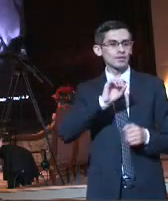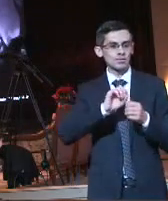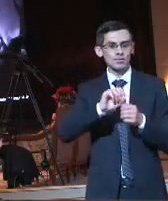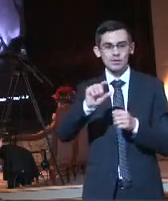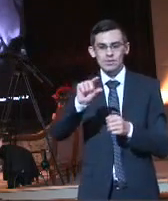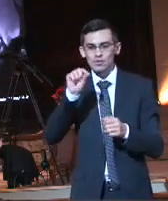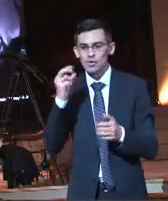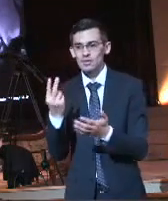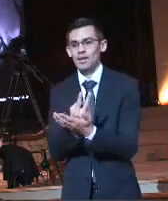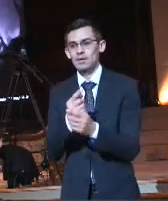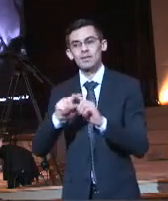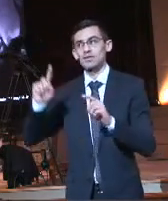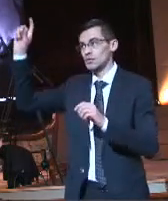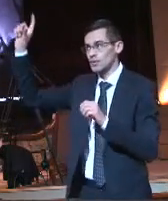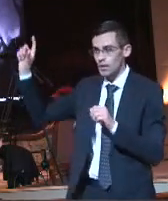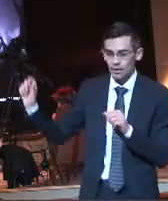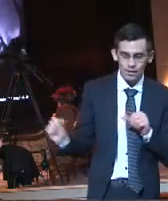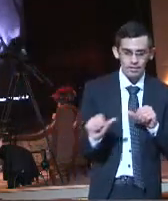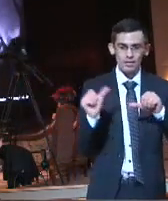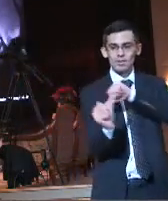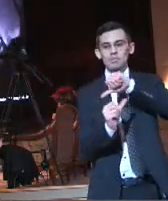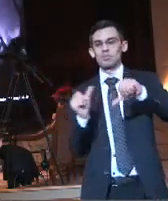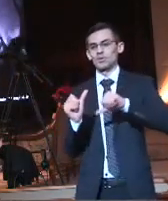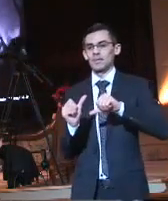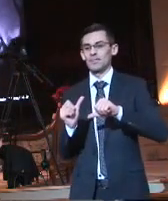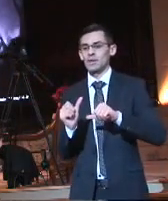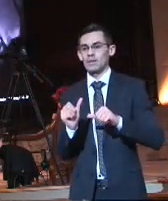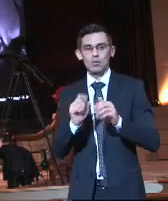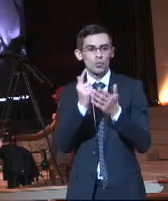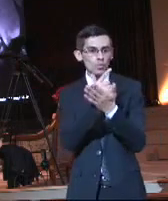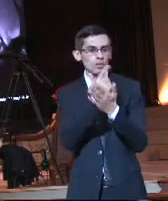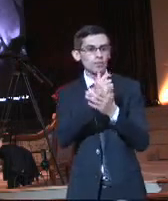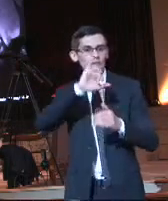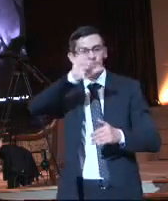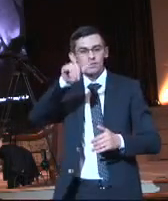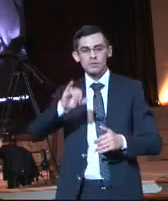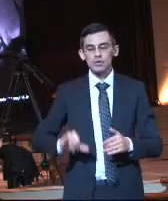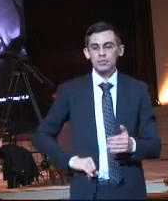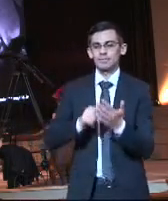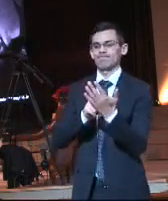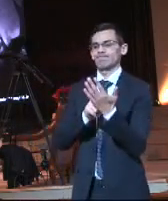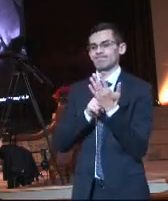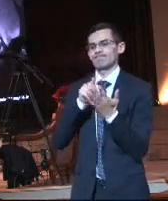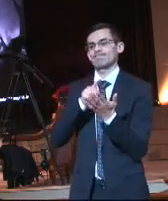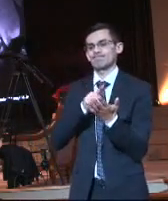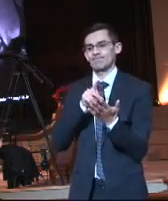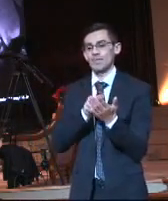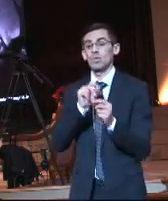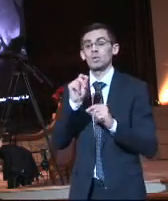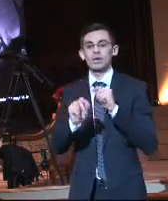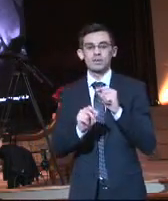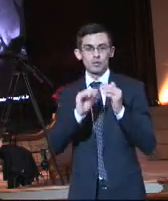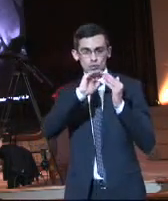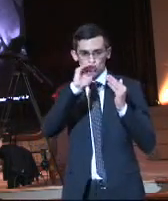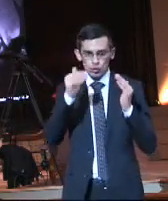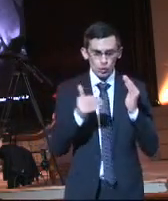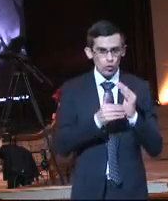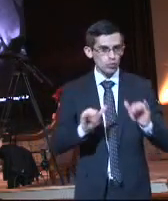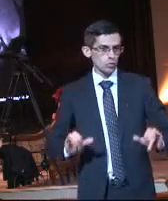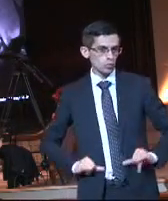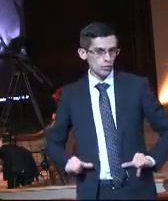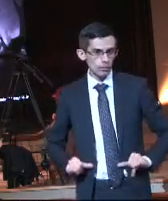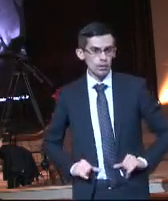E essa é uma das verdades que o livro de Jó vai apresentar para a gente. Nem todo sofrimento tem a